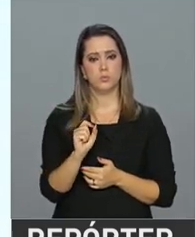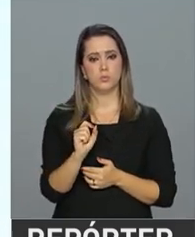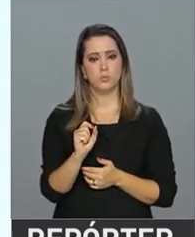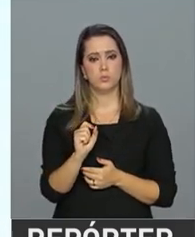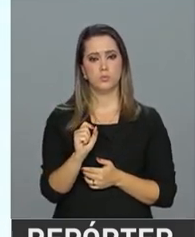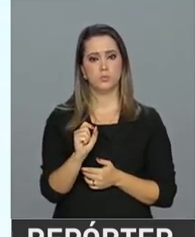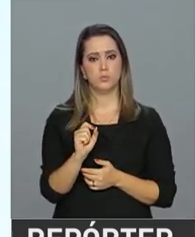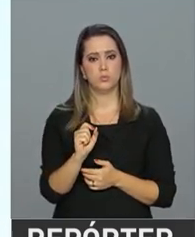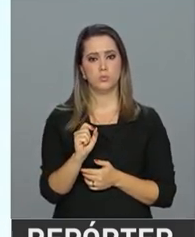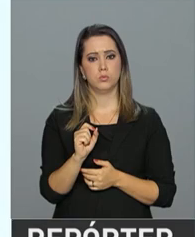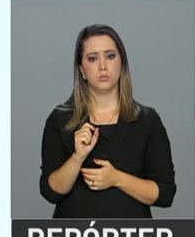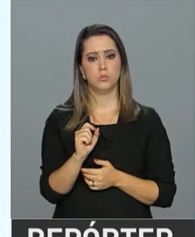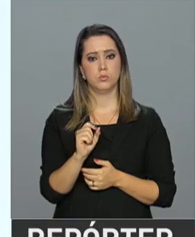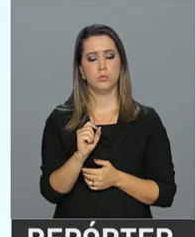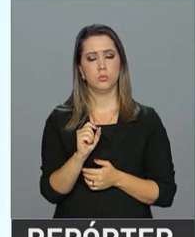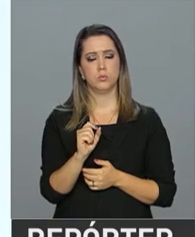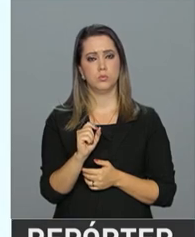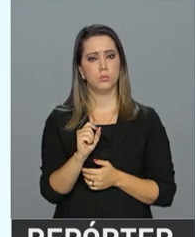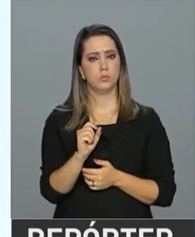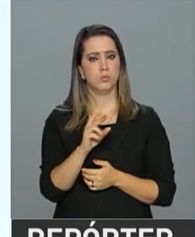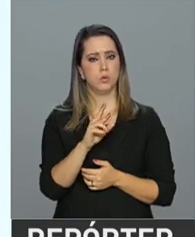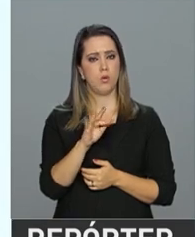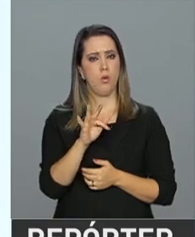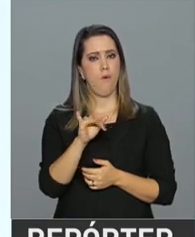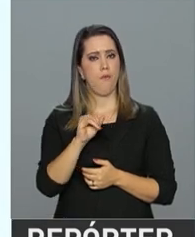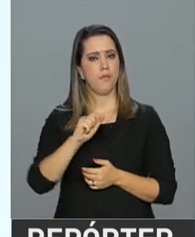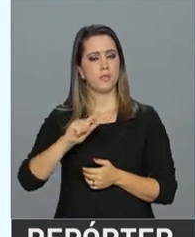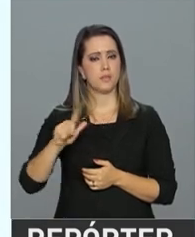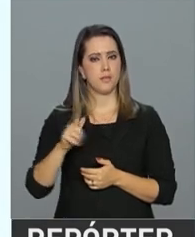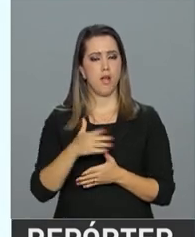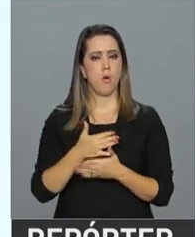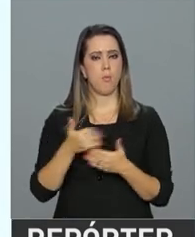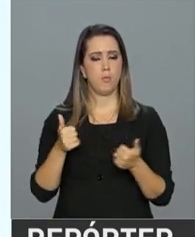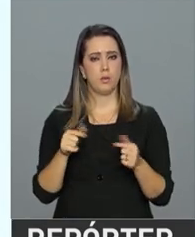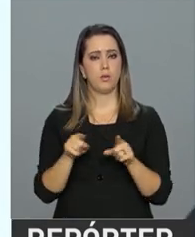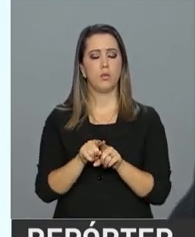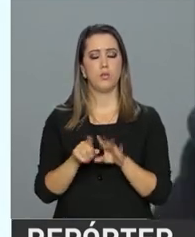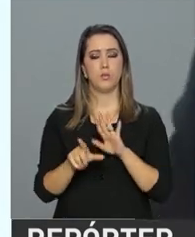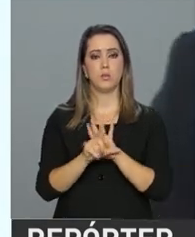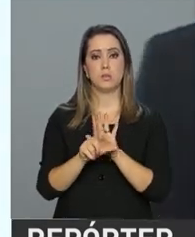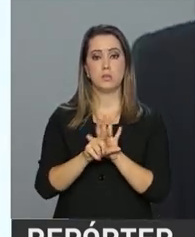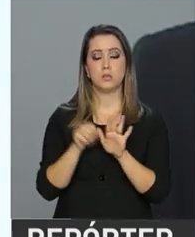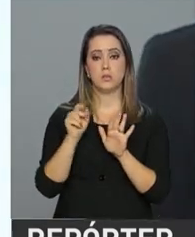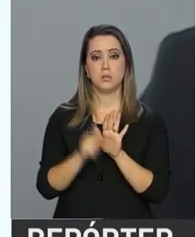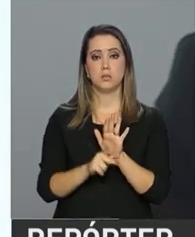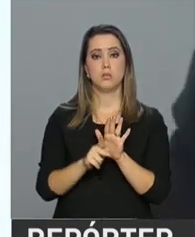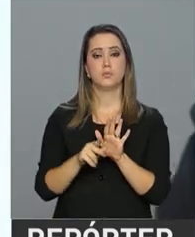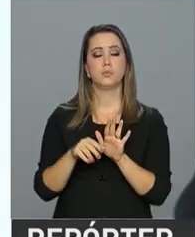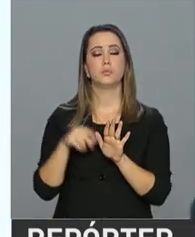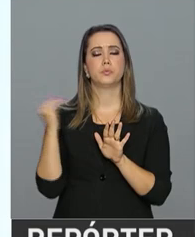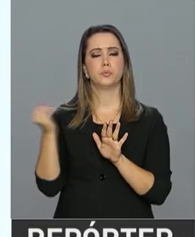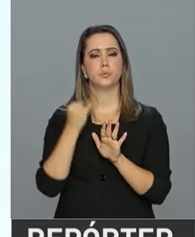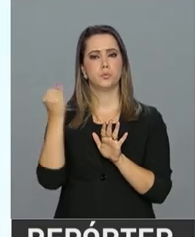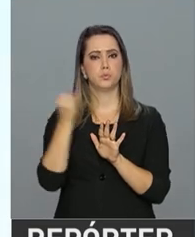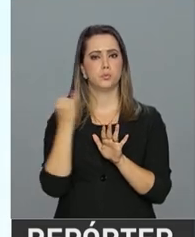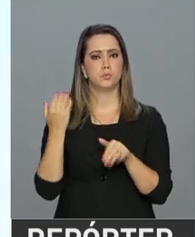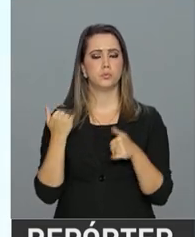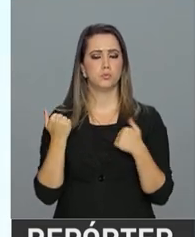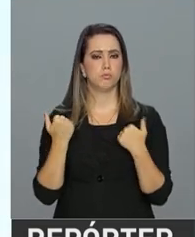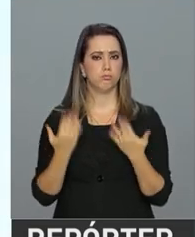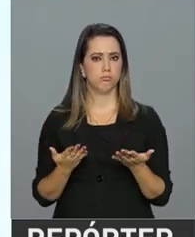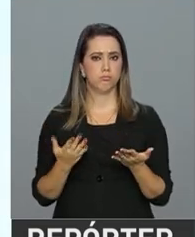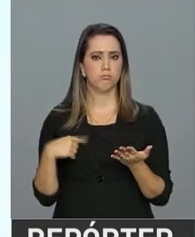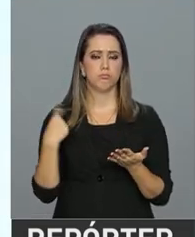o equilíbrio fiscal, e para isso a reforma da Previdência é fundamental, né?